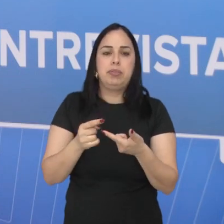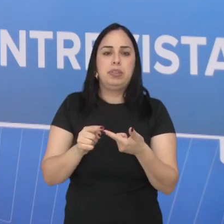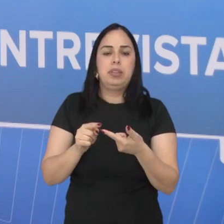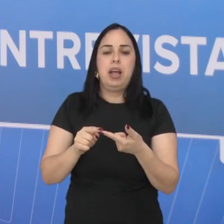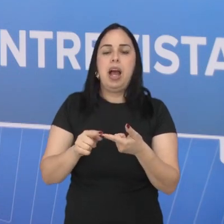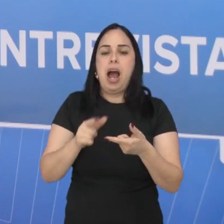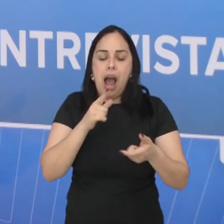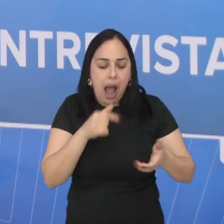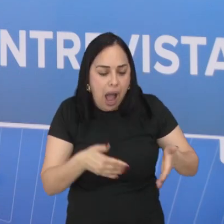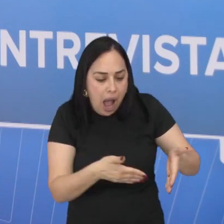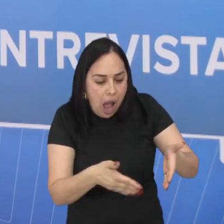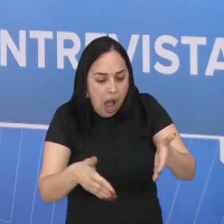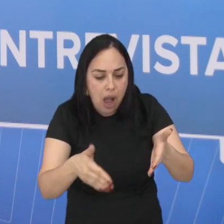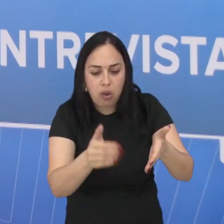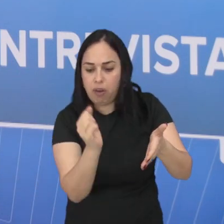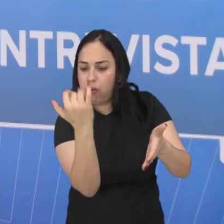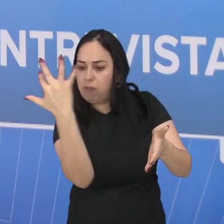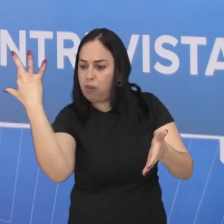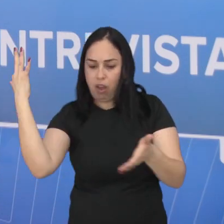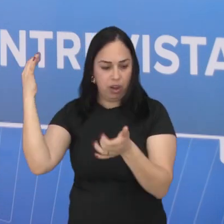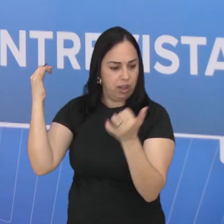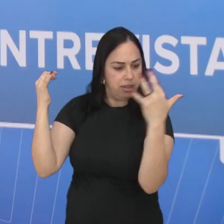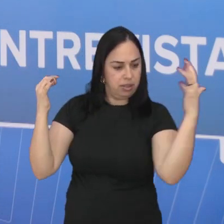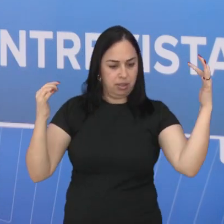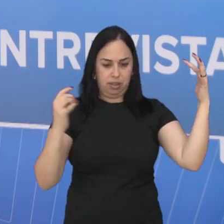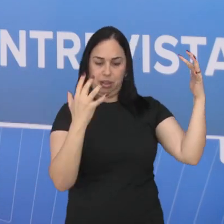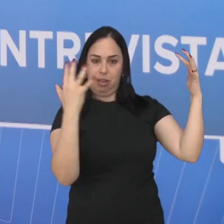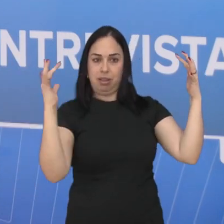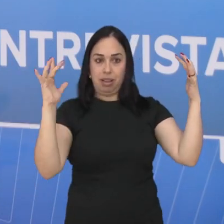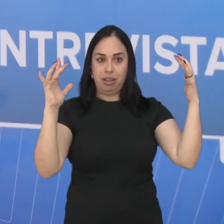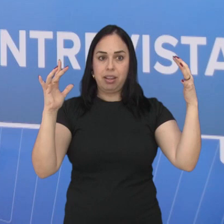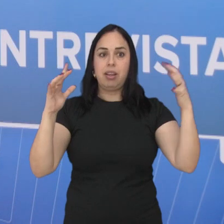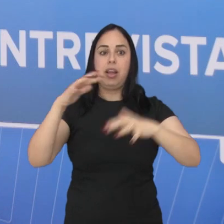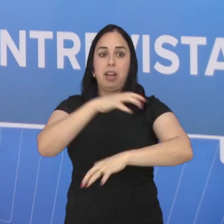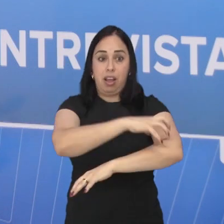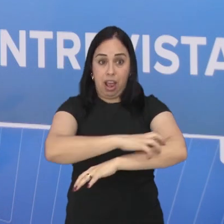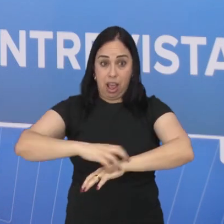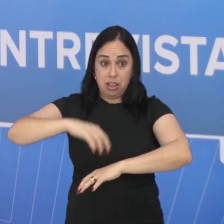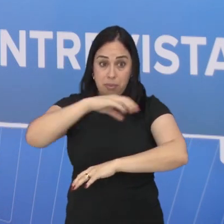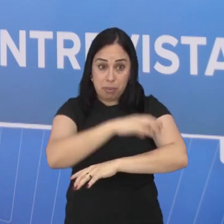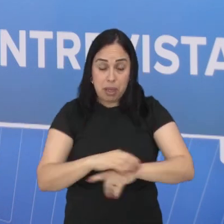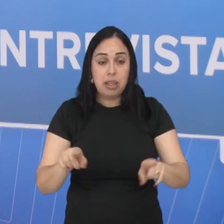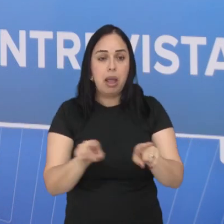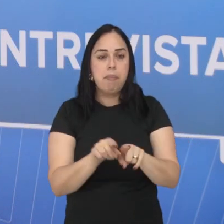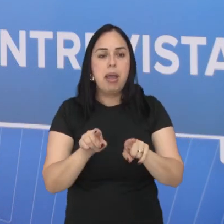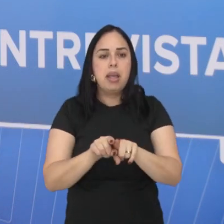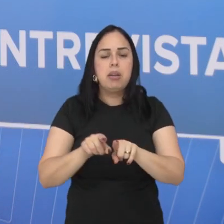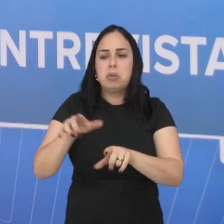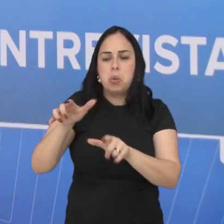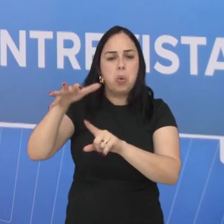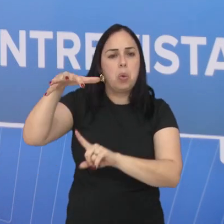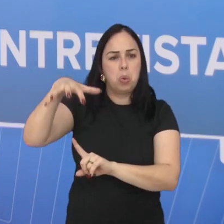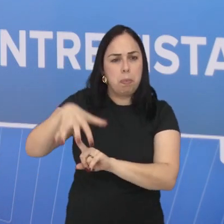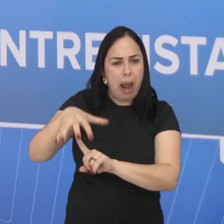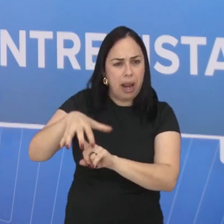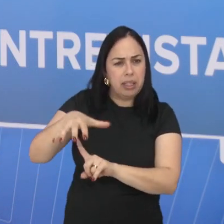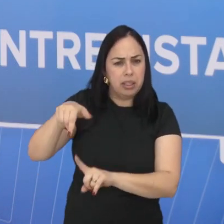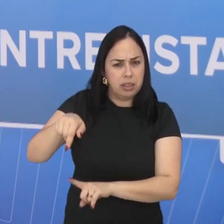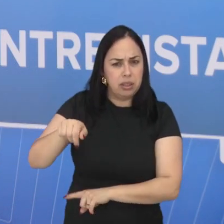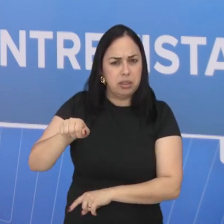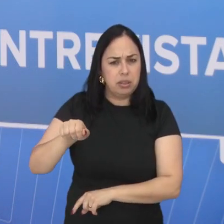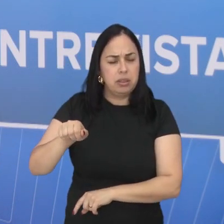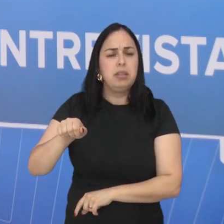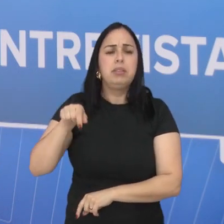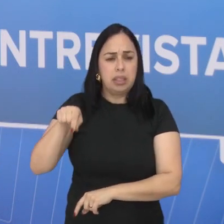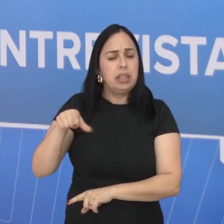de agrofloresta, projetos de educação ambiental, parques também, como existe o Parque Augusto